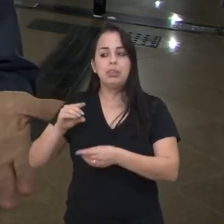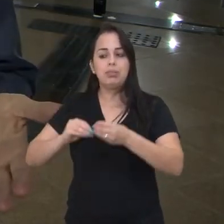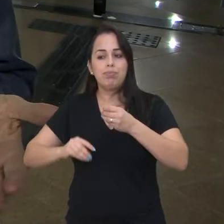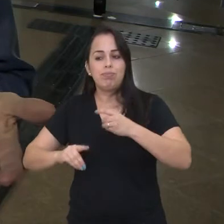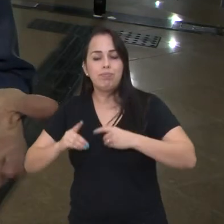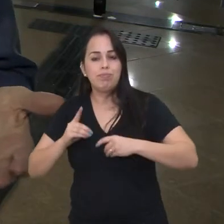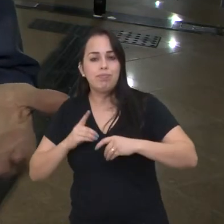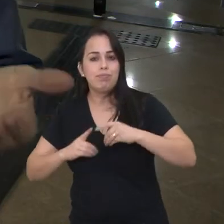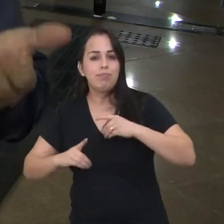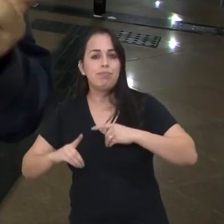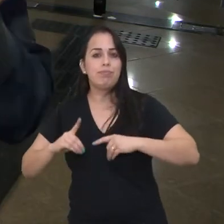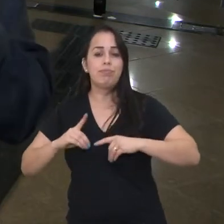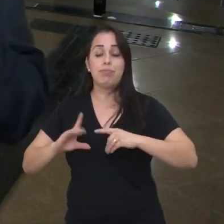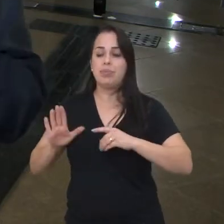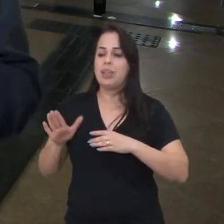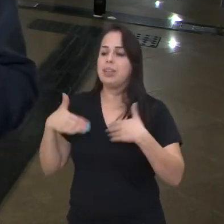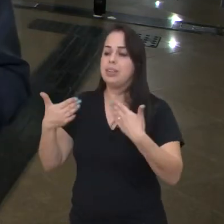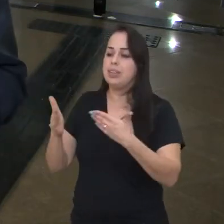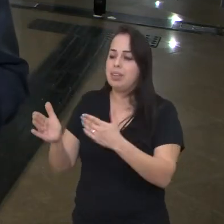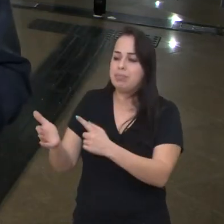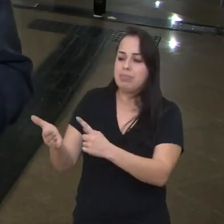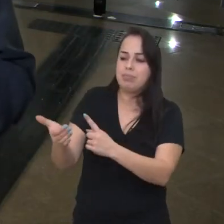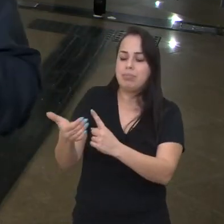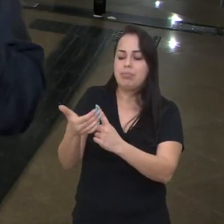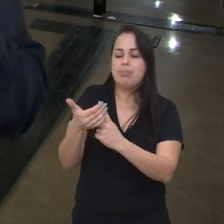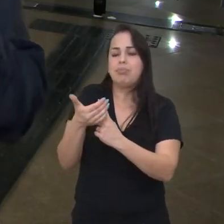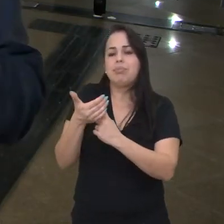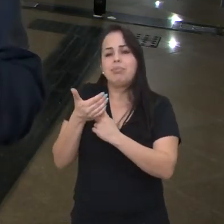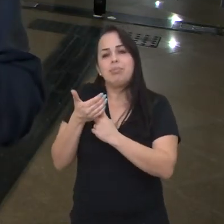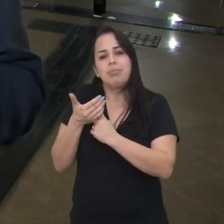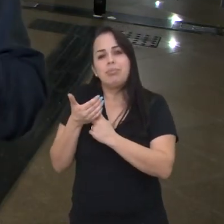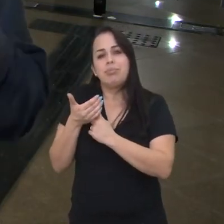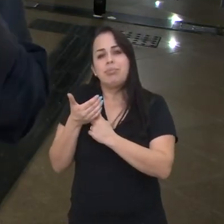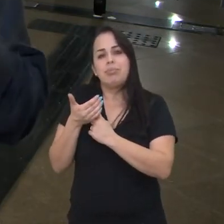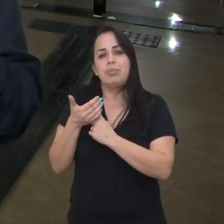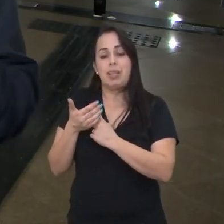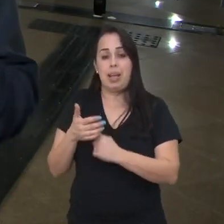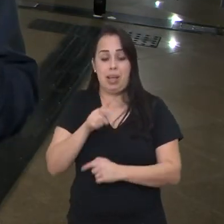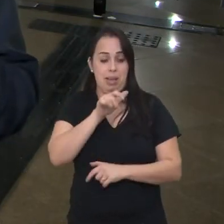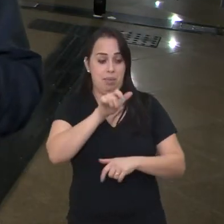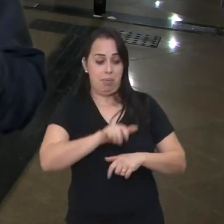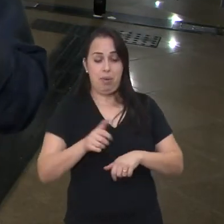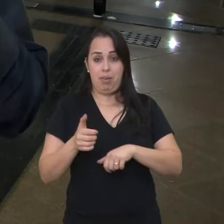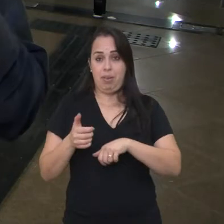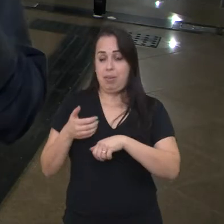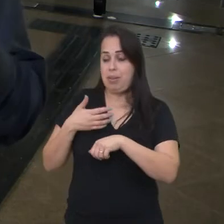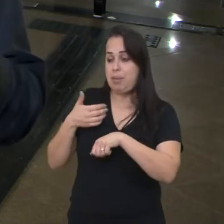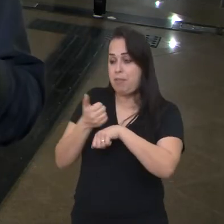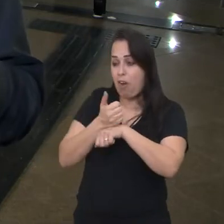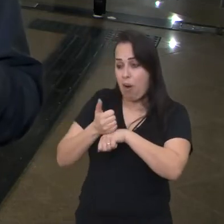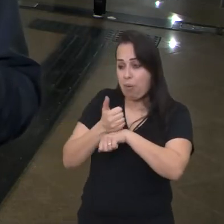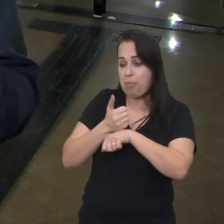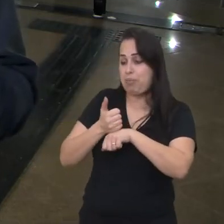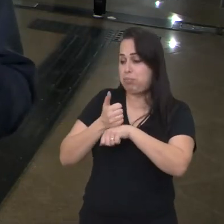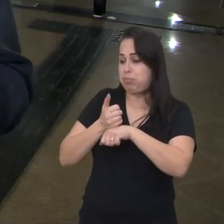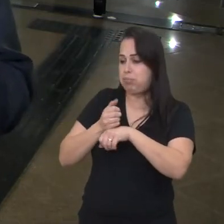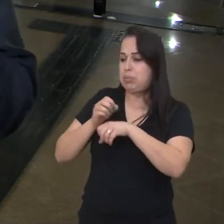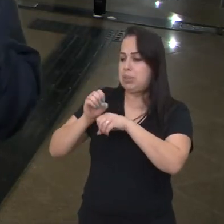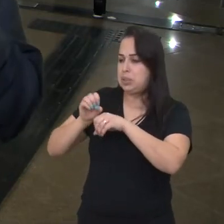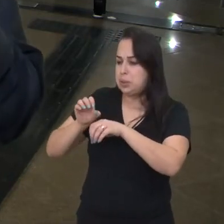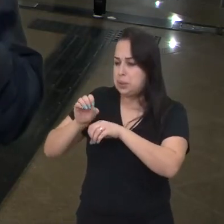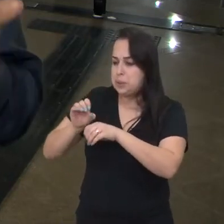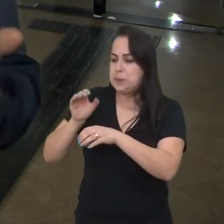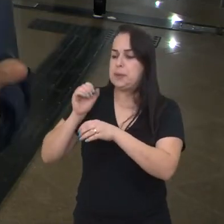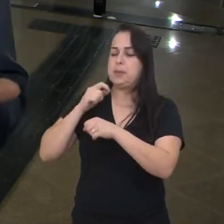à depressão. Então esse acolhimento inicial, essa pessoa formada, treinada, que saiba tratar o idoso,